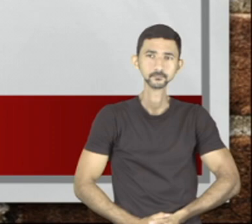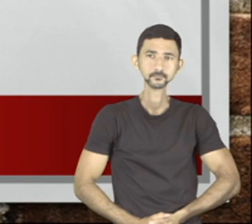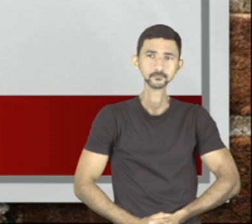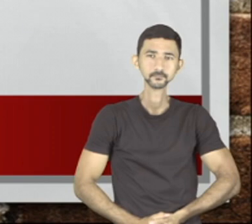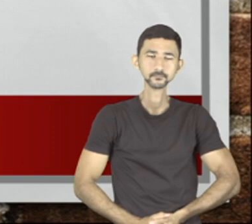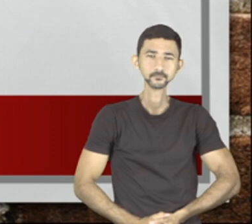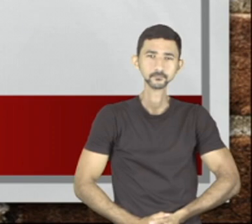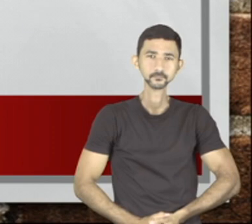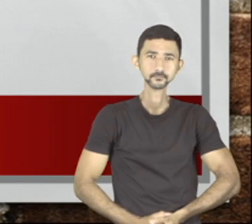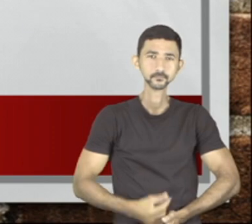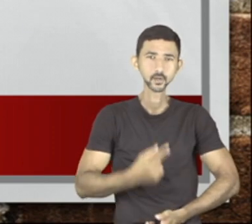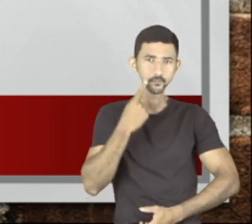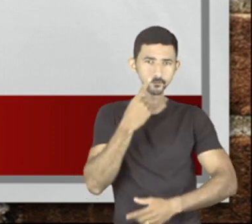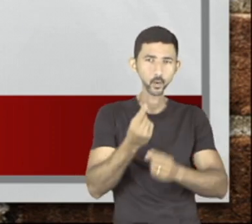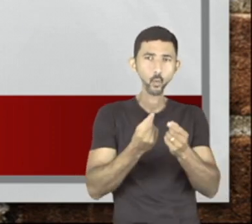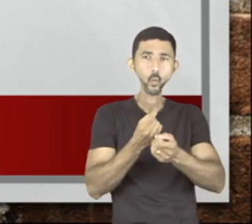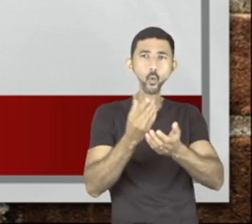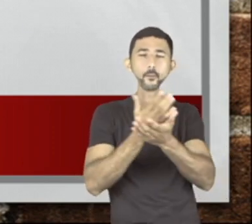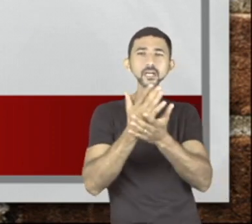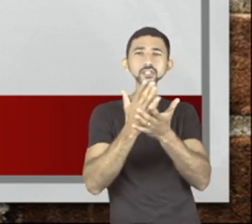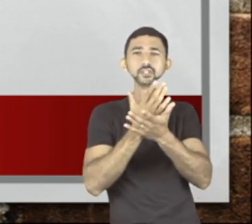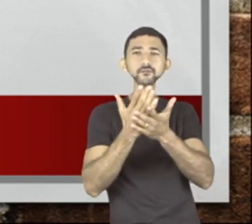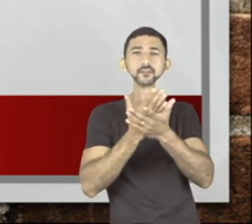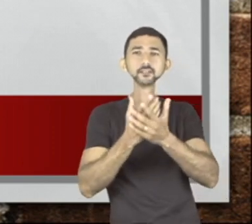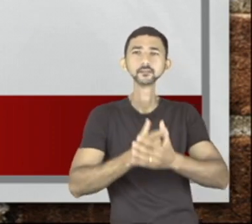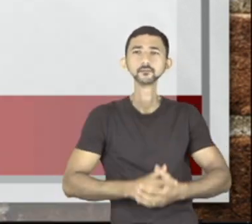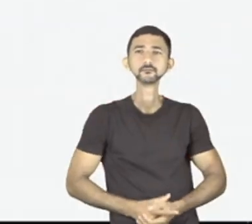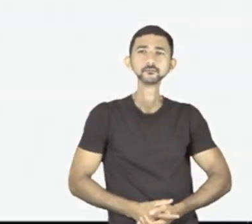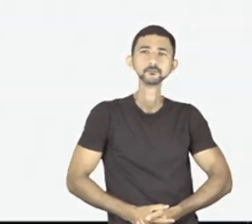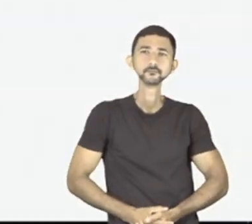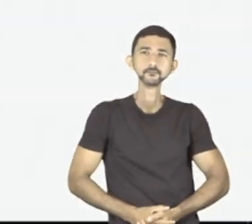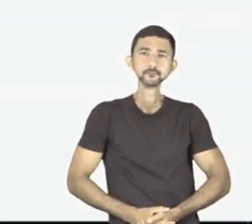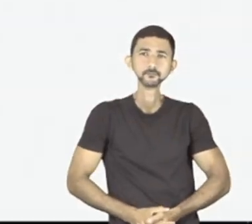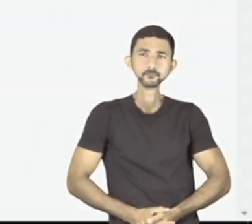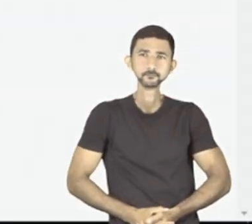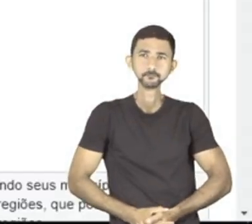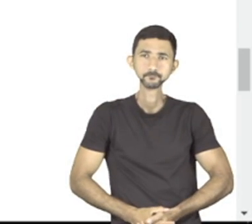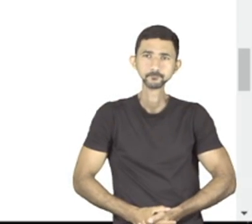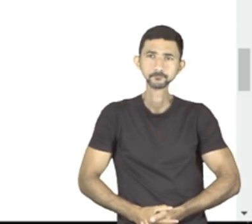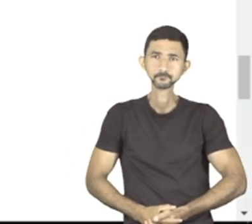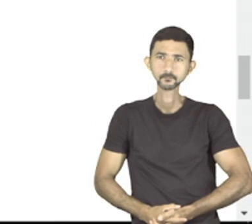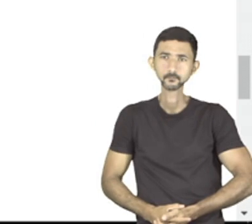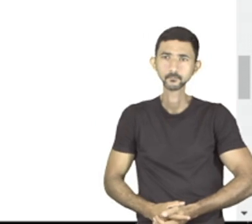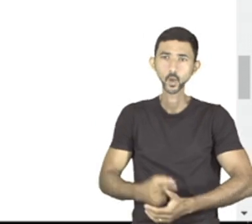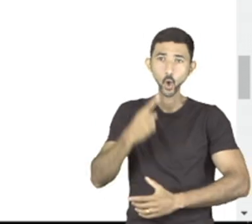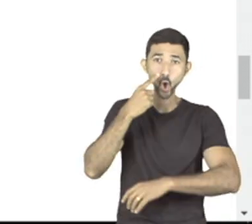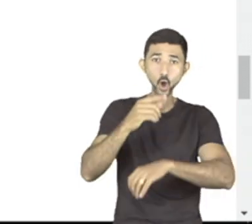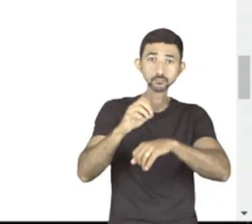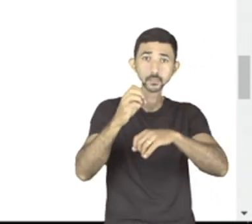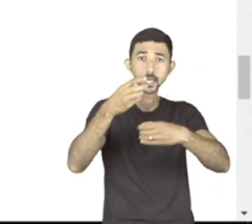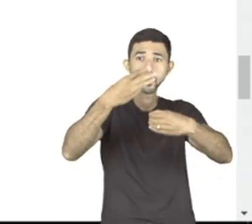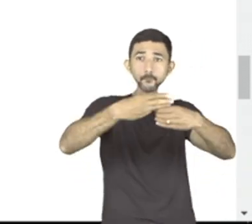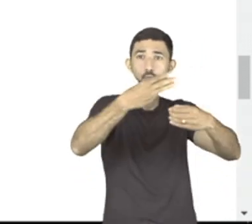observar como era essa divisão, vocês observarem os municípios que compunham.